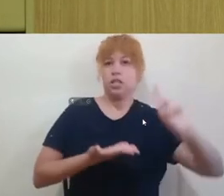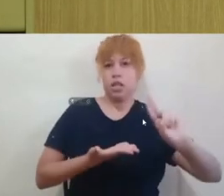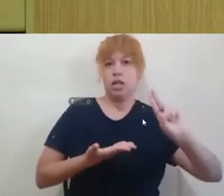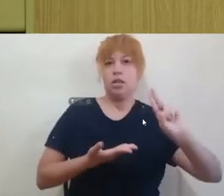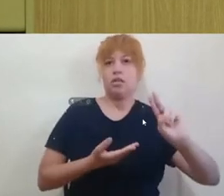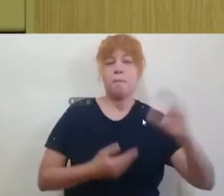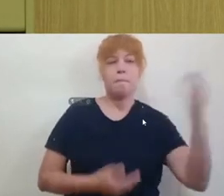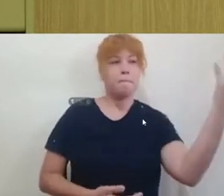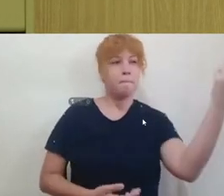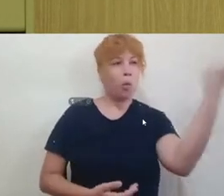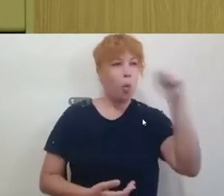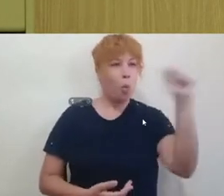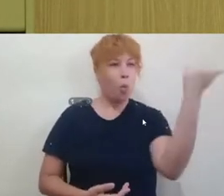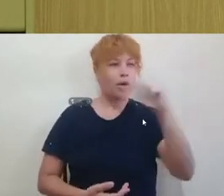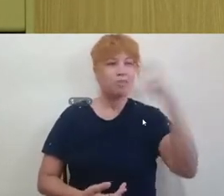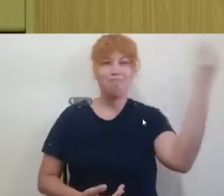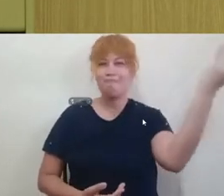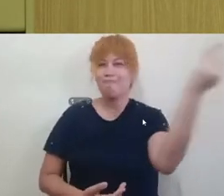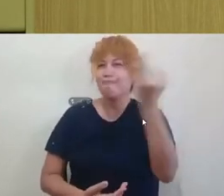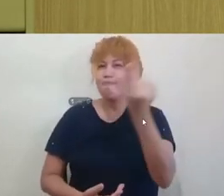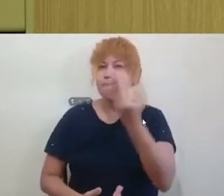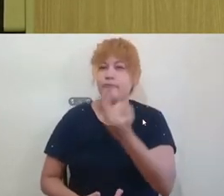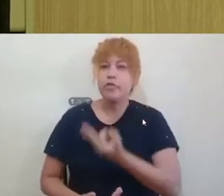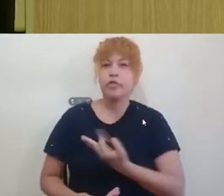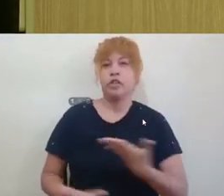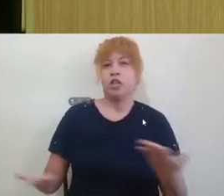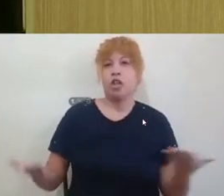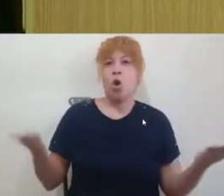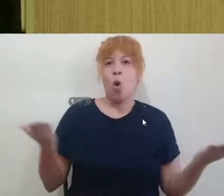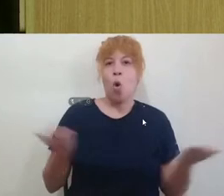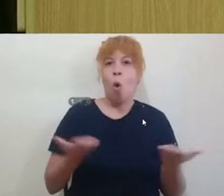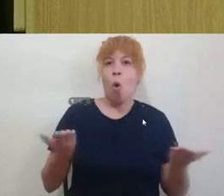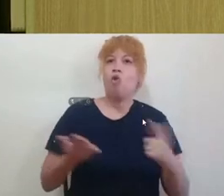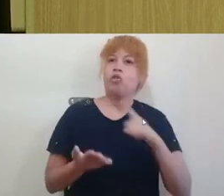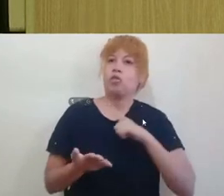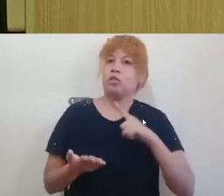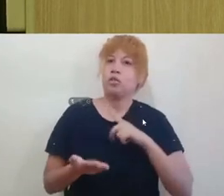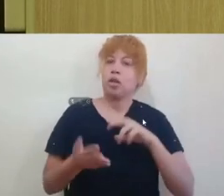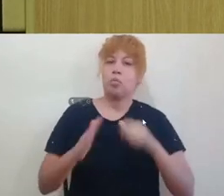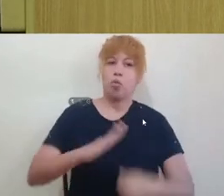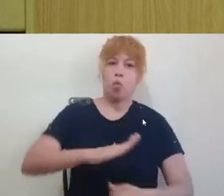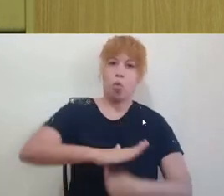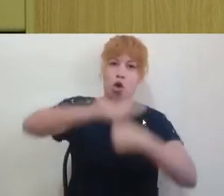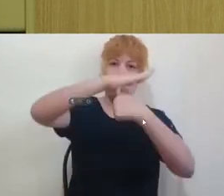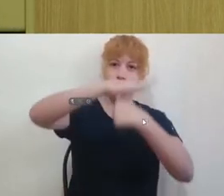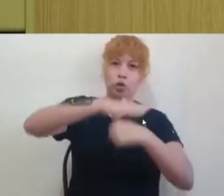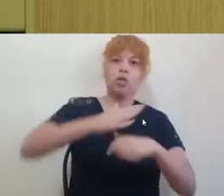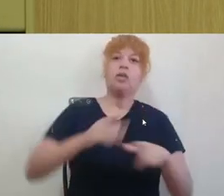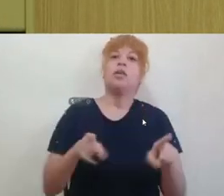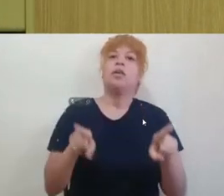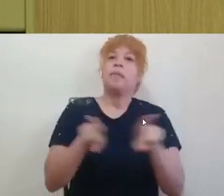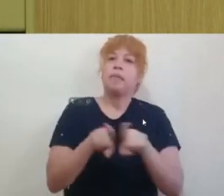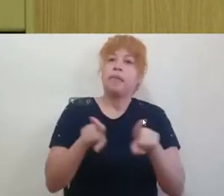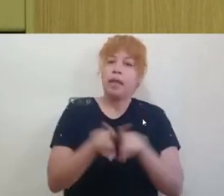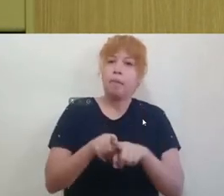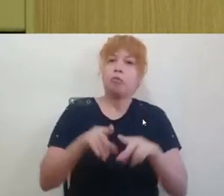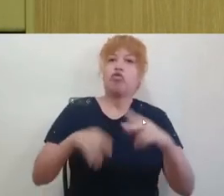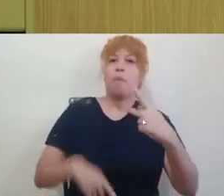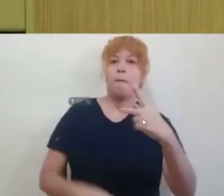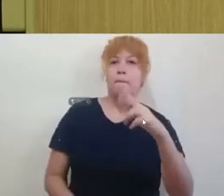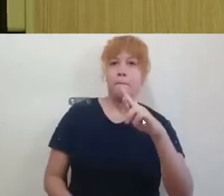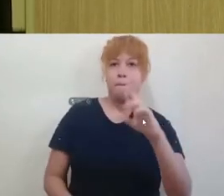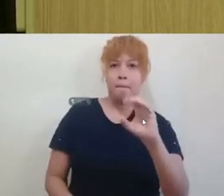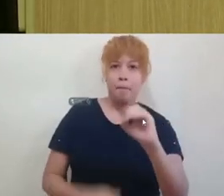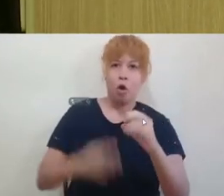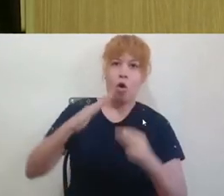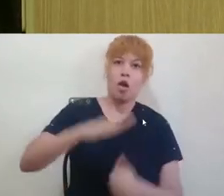ela sempre vai estar aqui com vocês e por vocês. E, acima de tudo, lembrem-se,